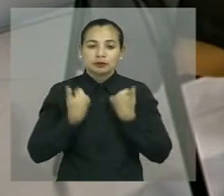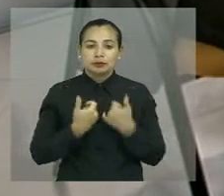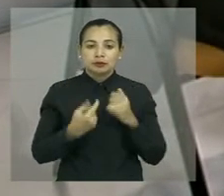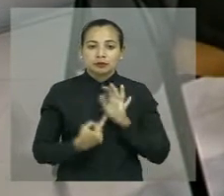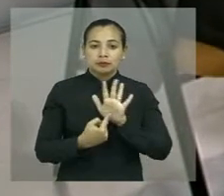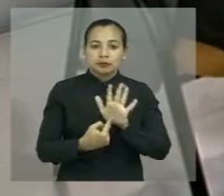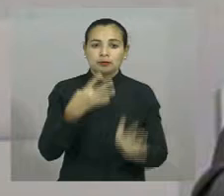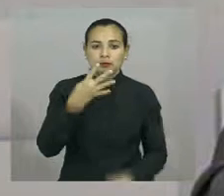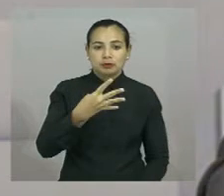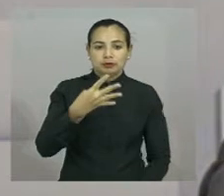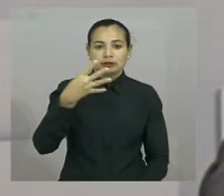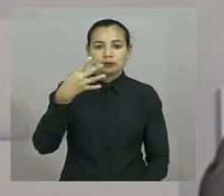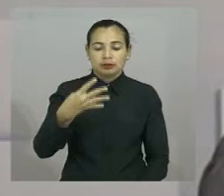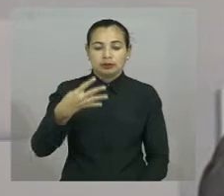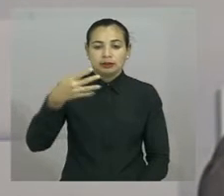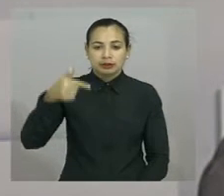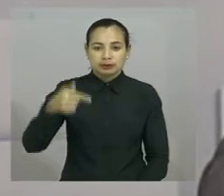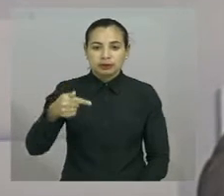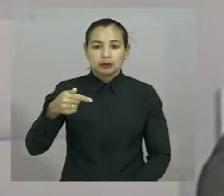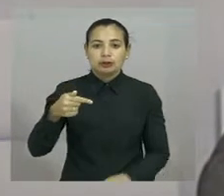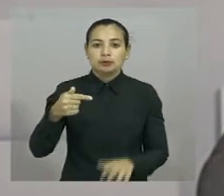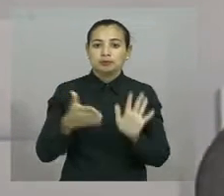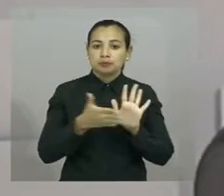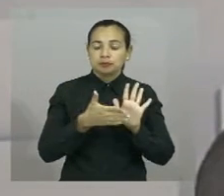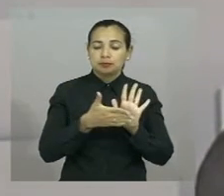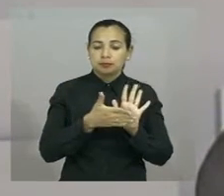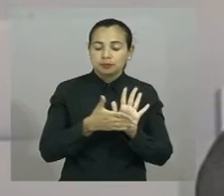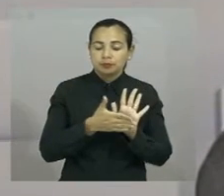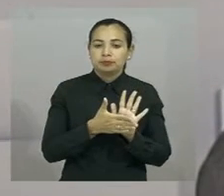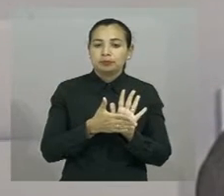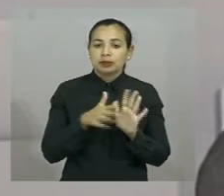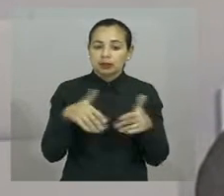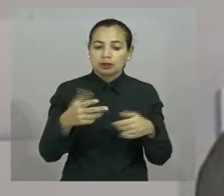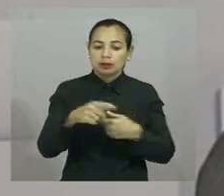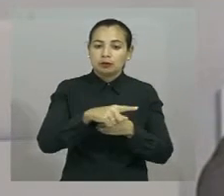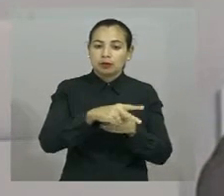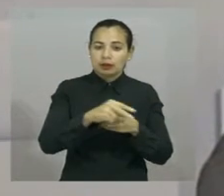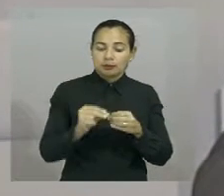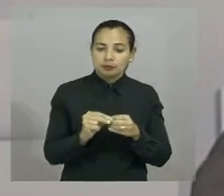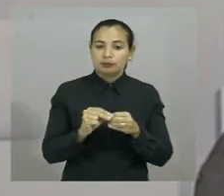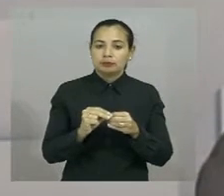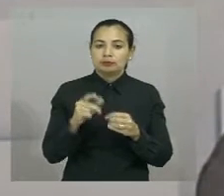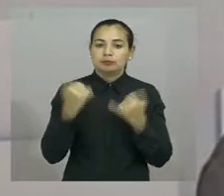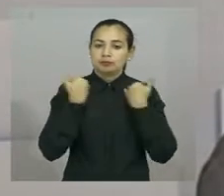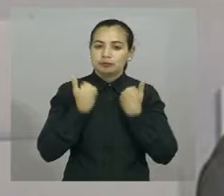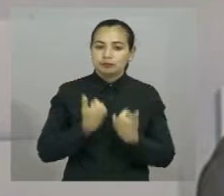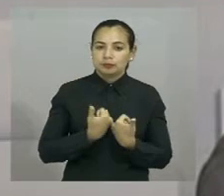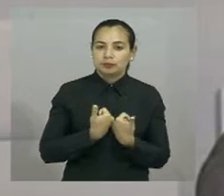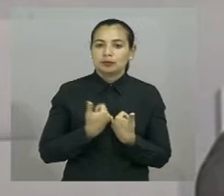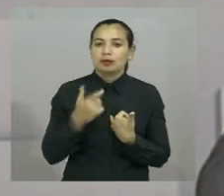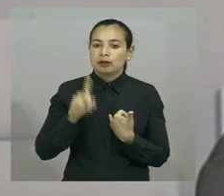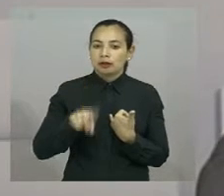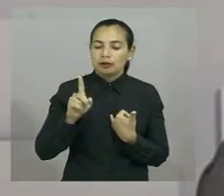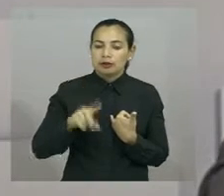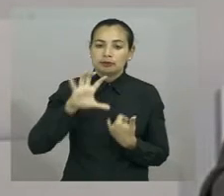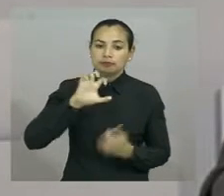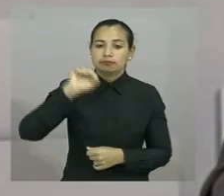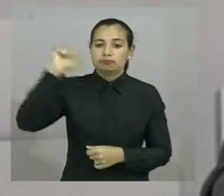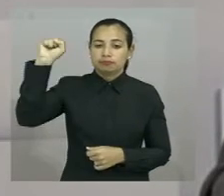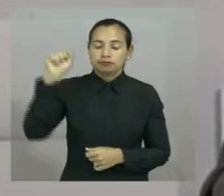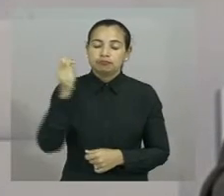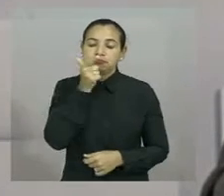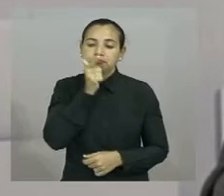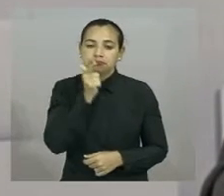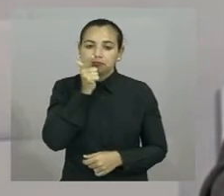apresentou 447 proposituras, ou seja, o gabinete do vereador Jorge Pinheiro, que foi, digamos assim, o campeão